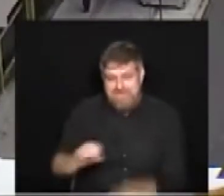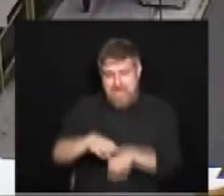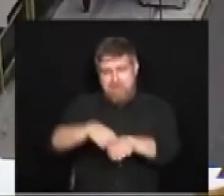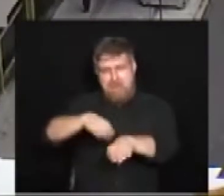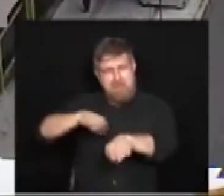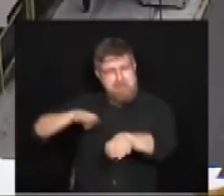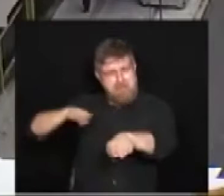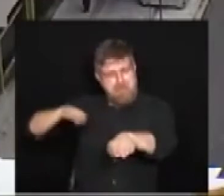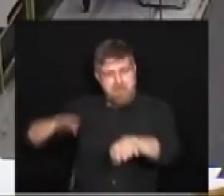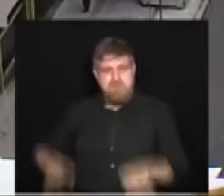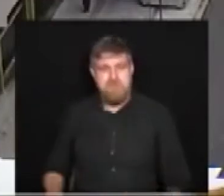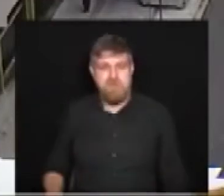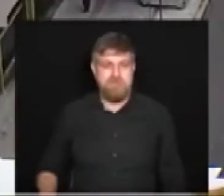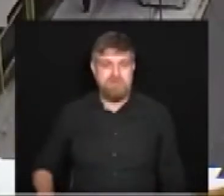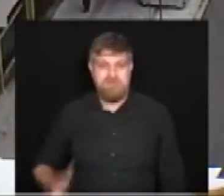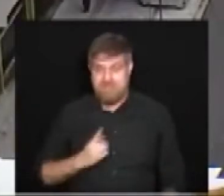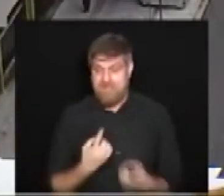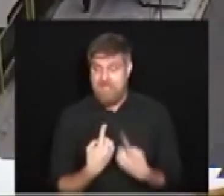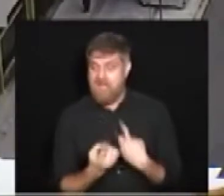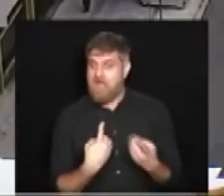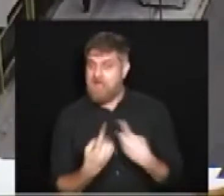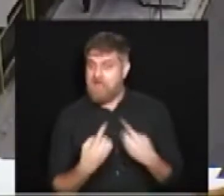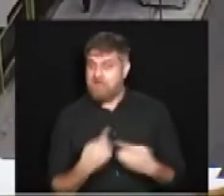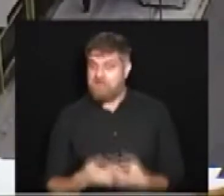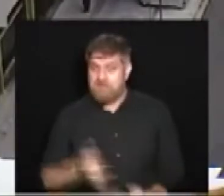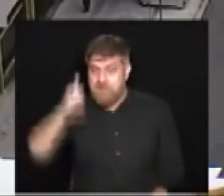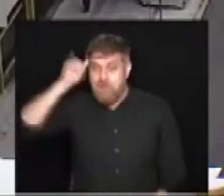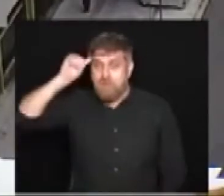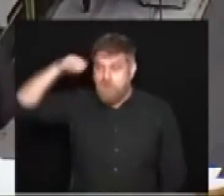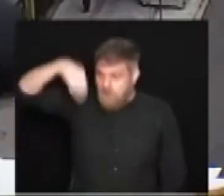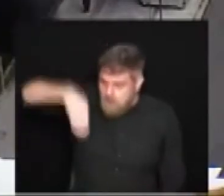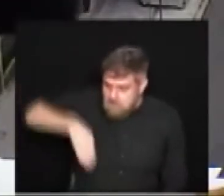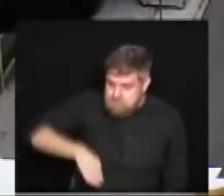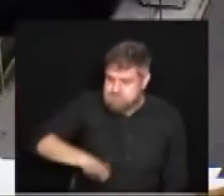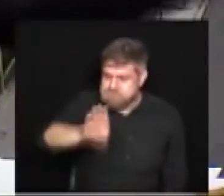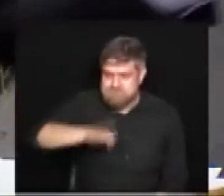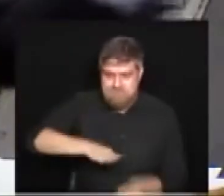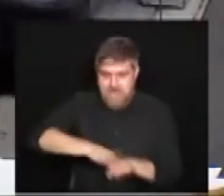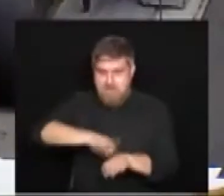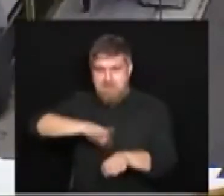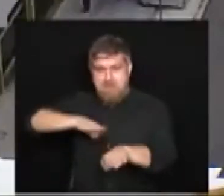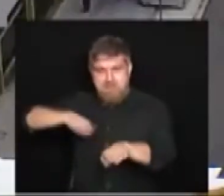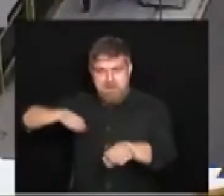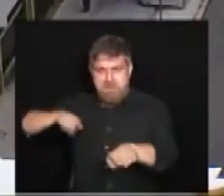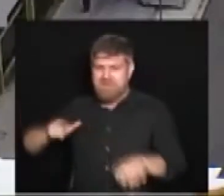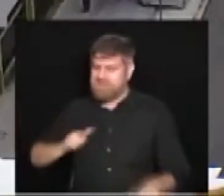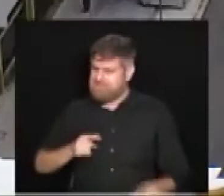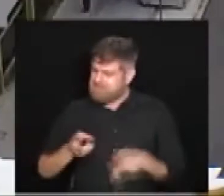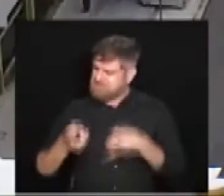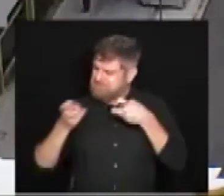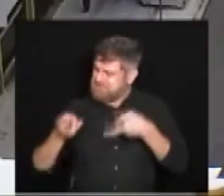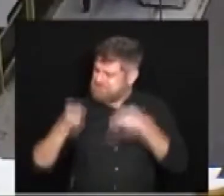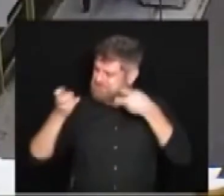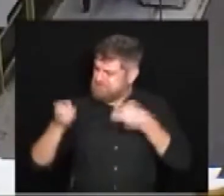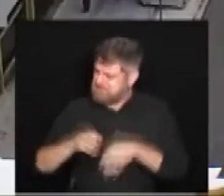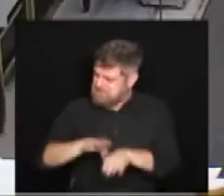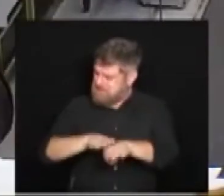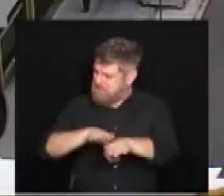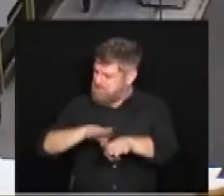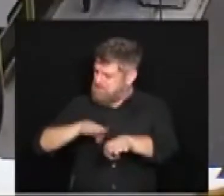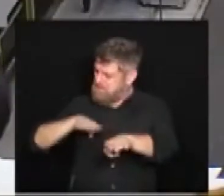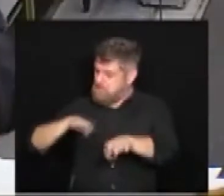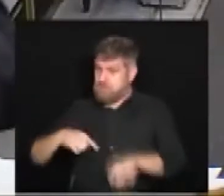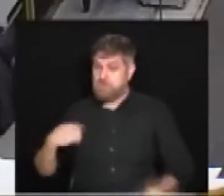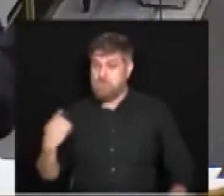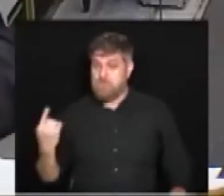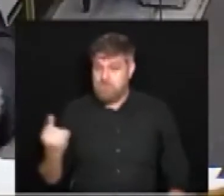Está aumentando o trânsito na Moreiras, está aumentando o trânsito na John Boy. Então, está aumentando o trânsito na Heitor Penteado, que vem de Souzas. Então, a